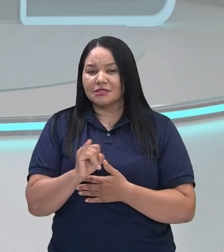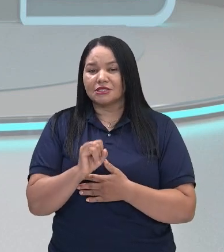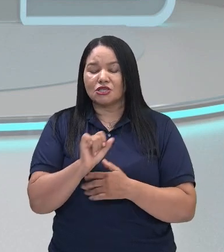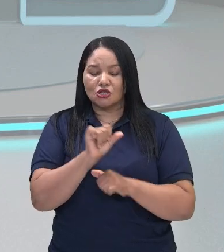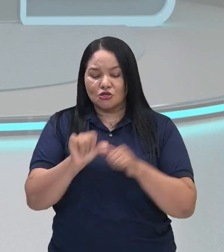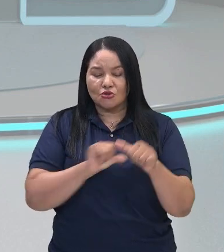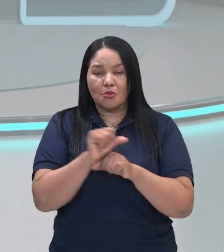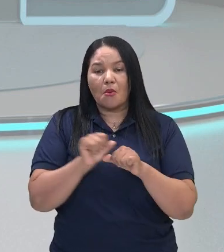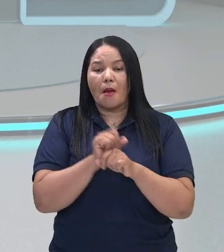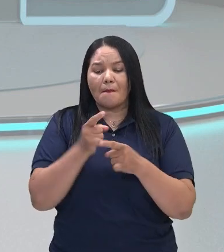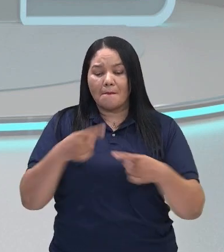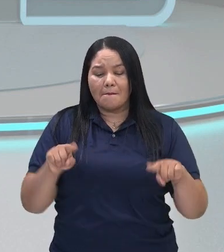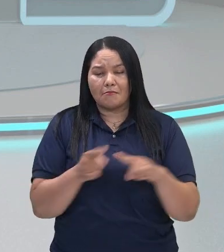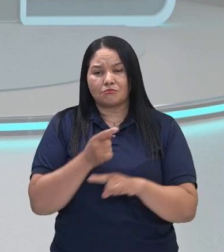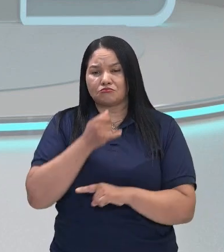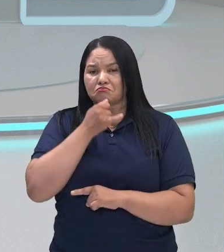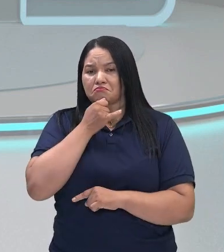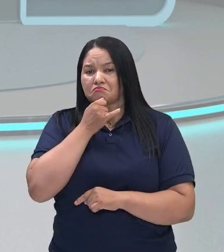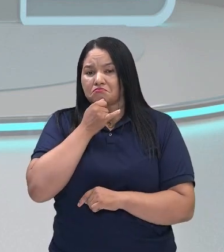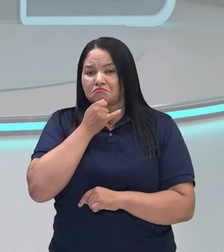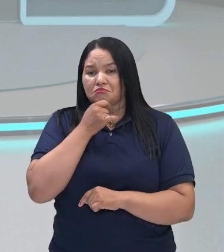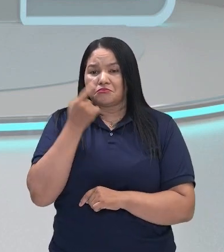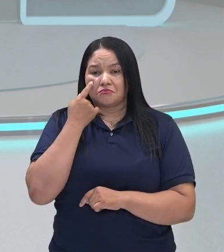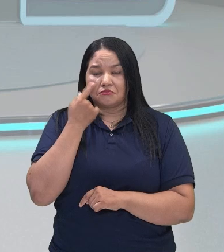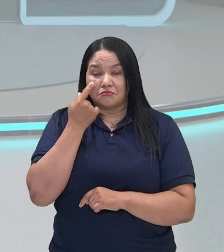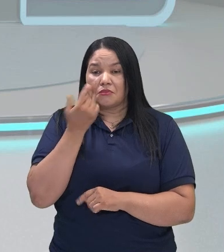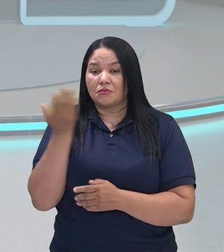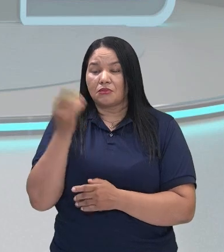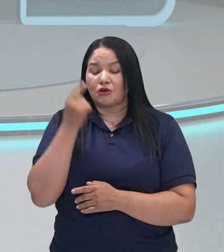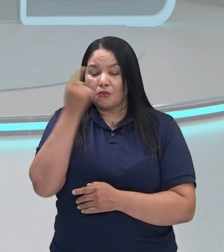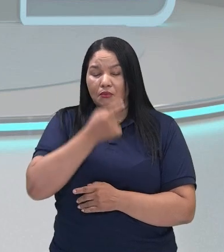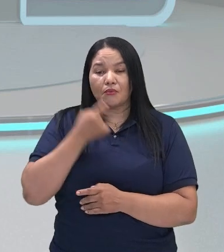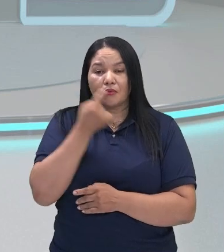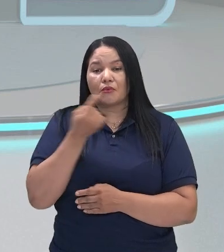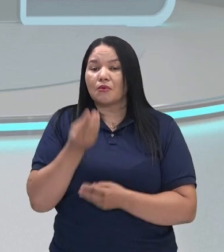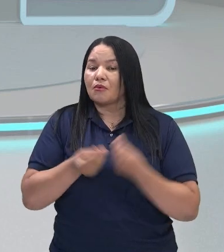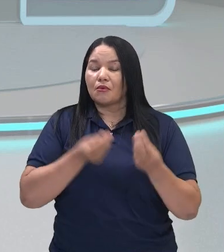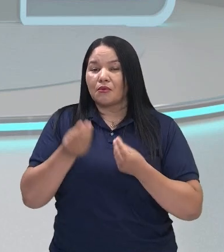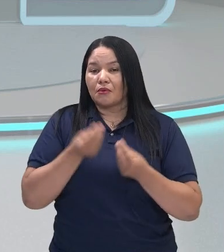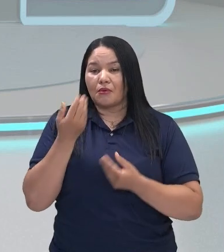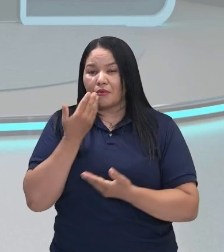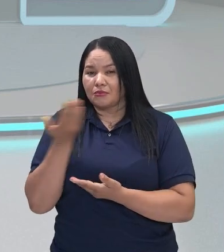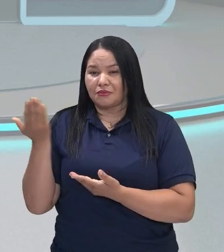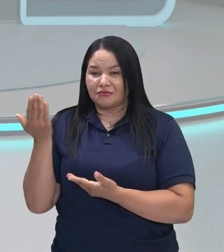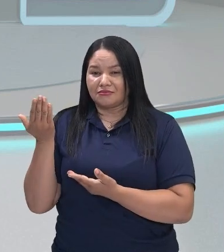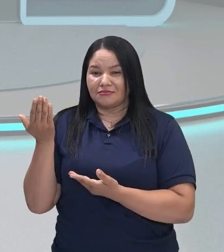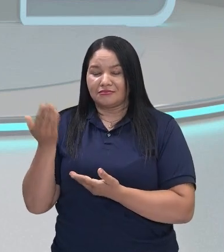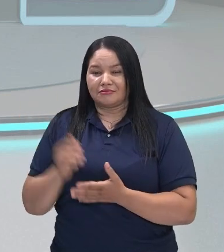triste?